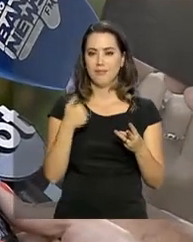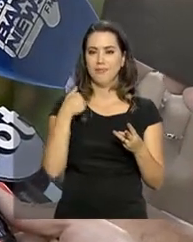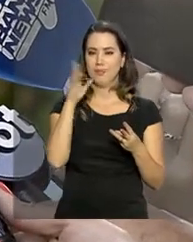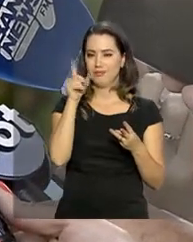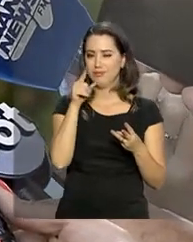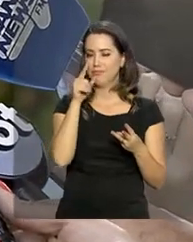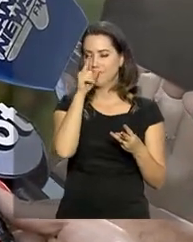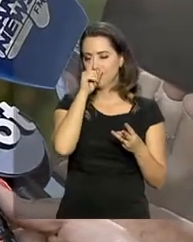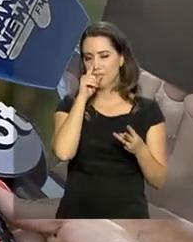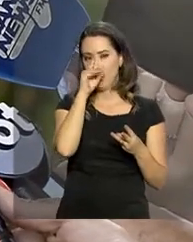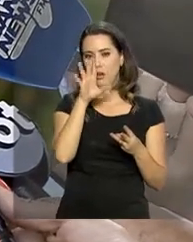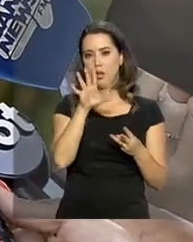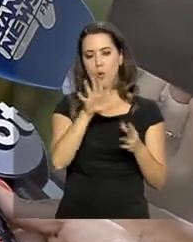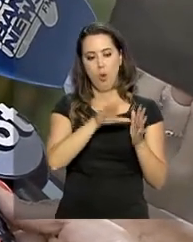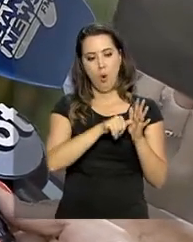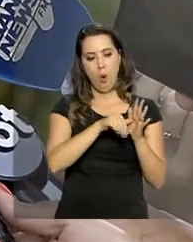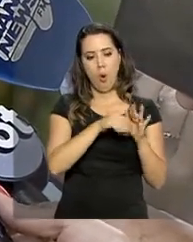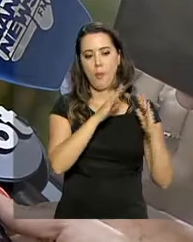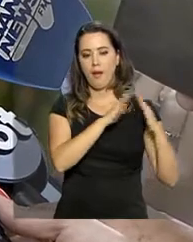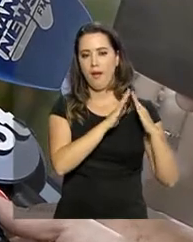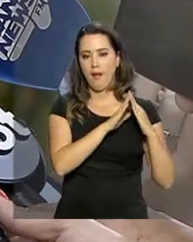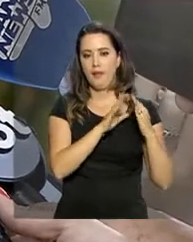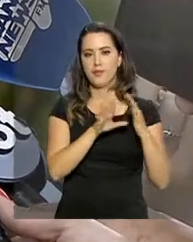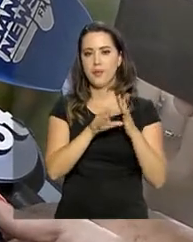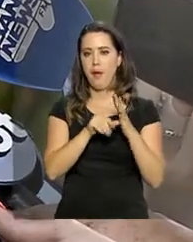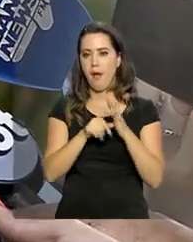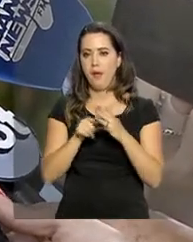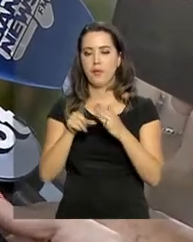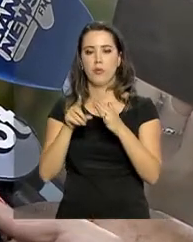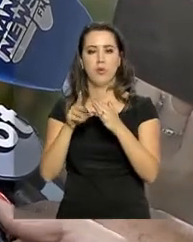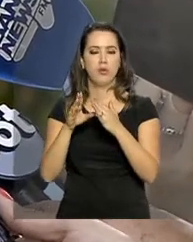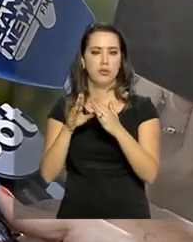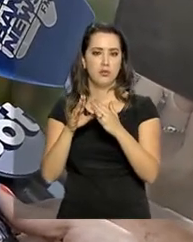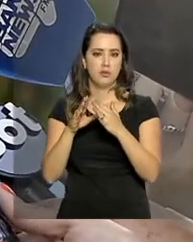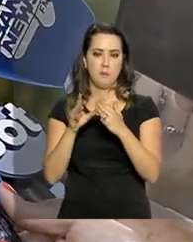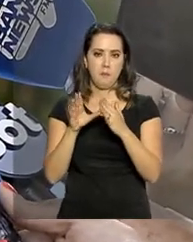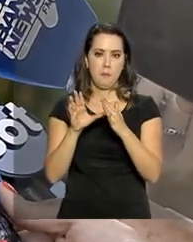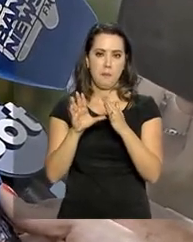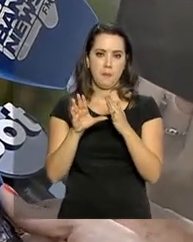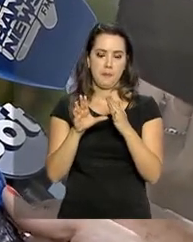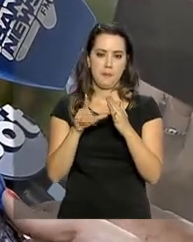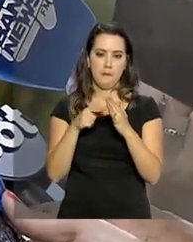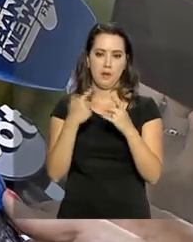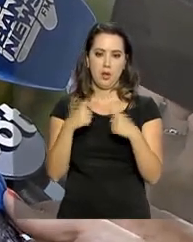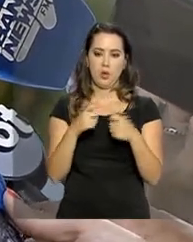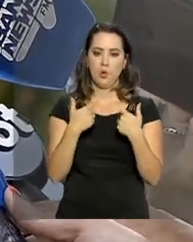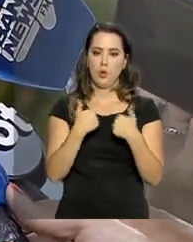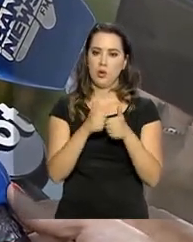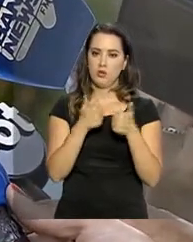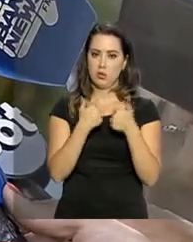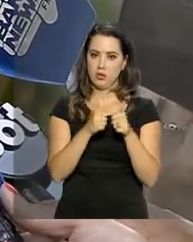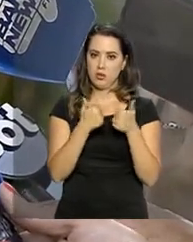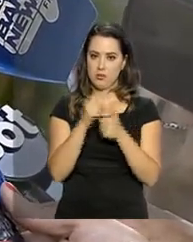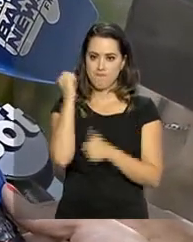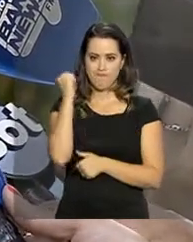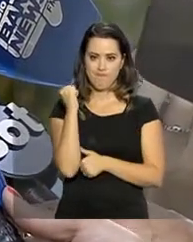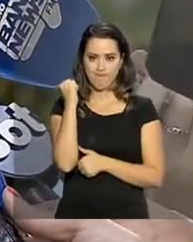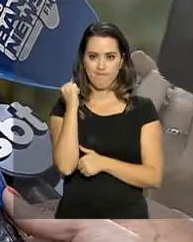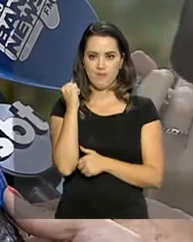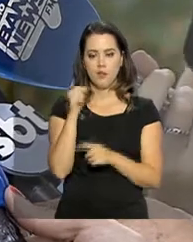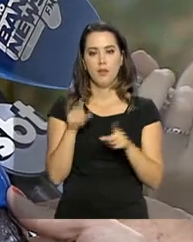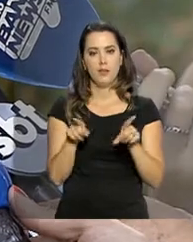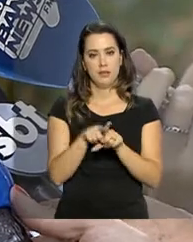a gravidade como roubos a residências roubos a transporte coletivo roubo